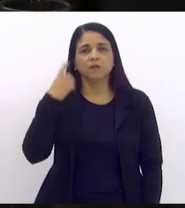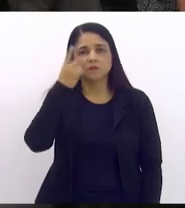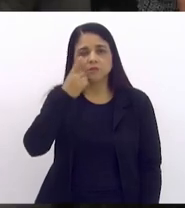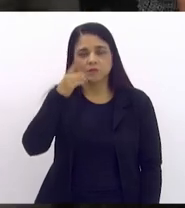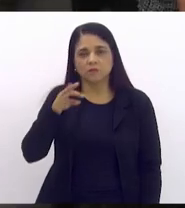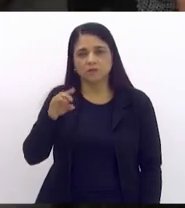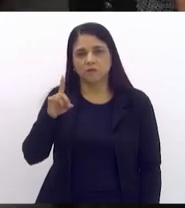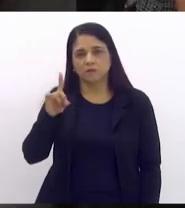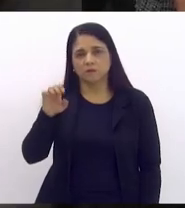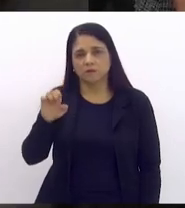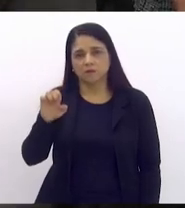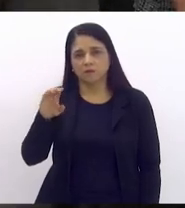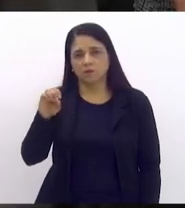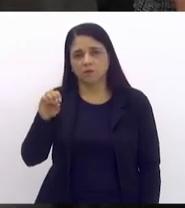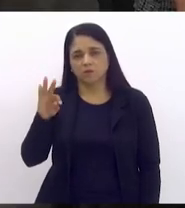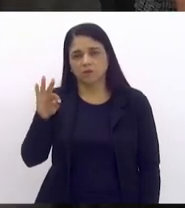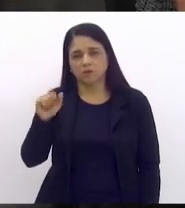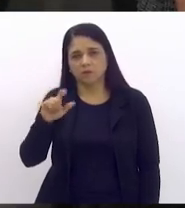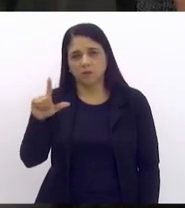Deodalto.